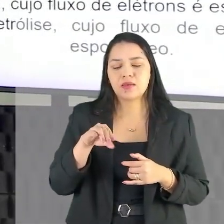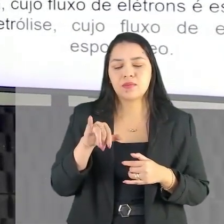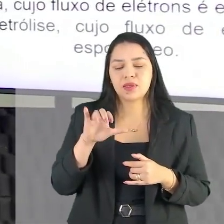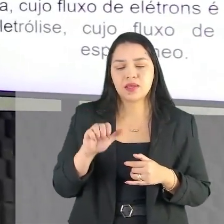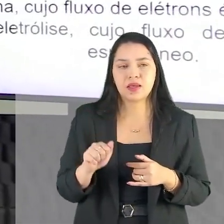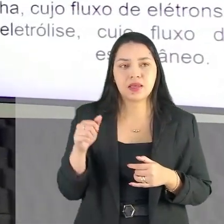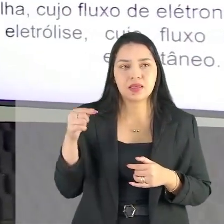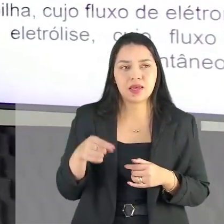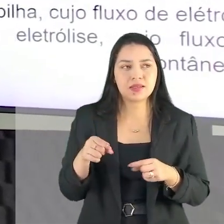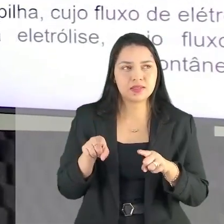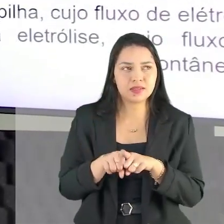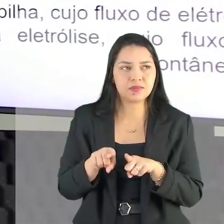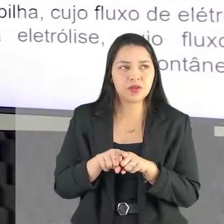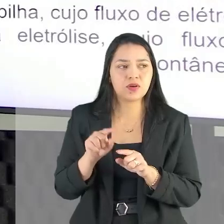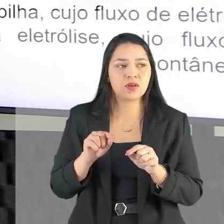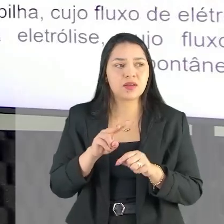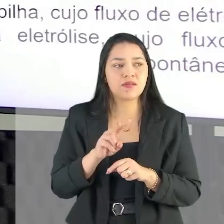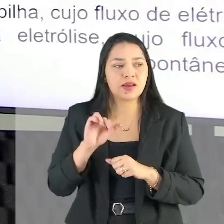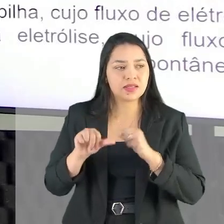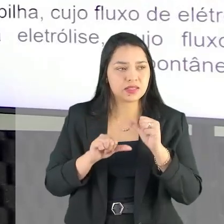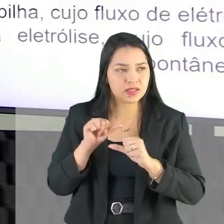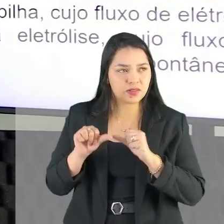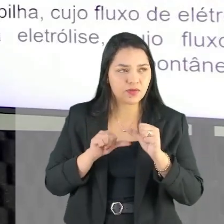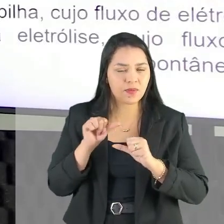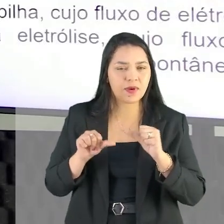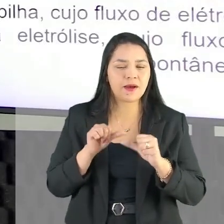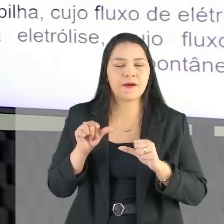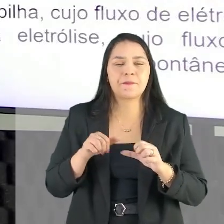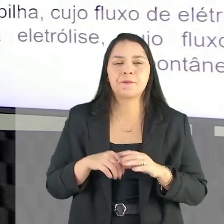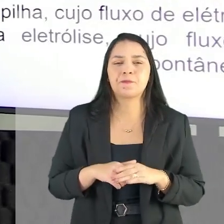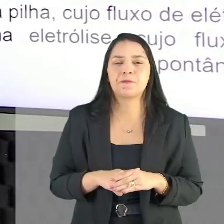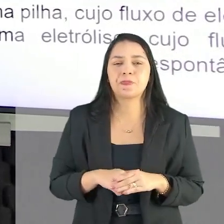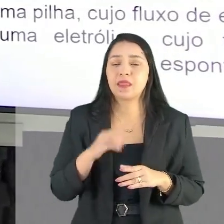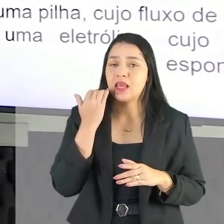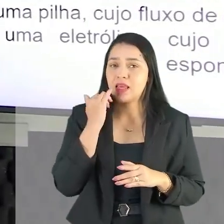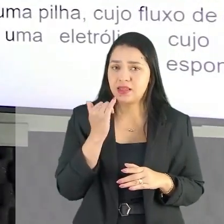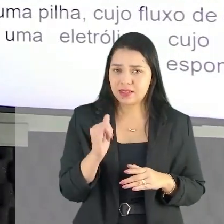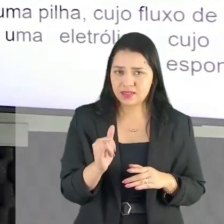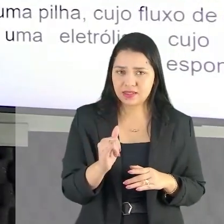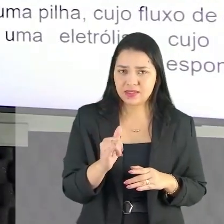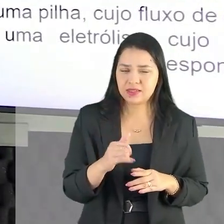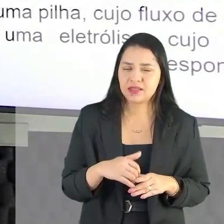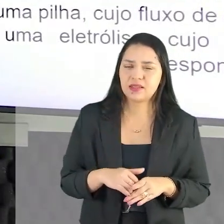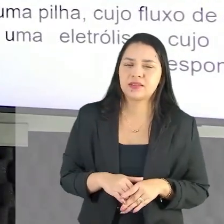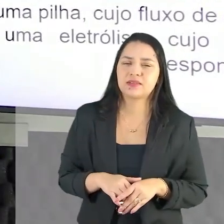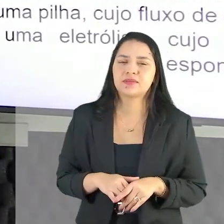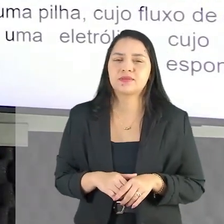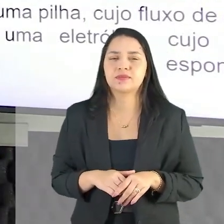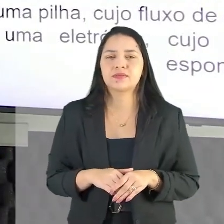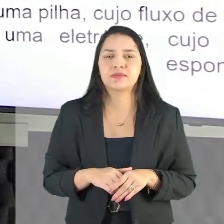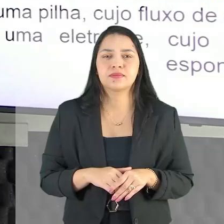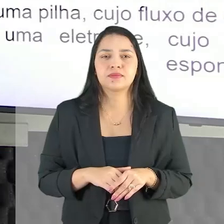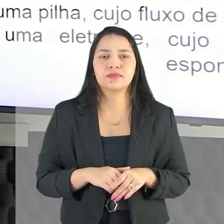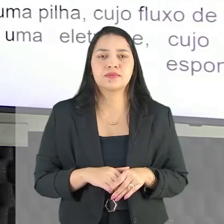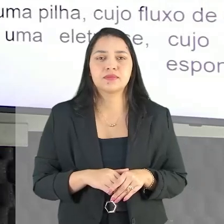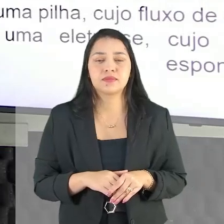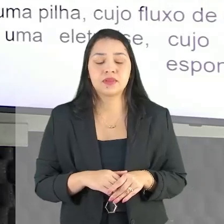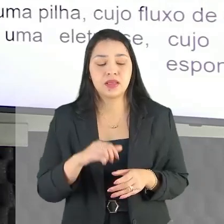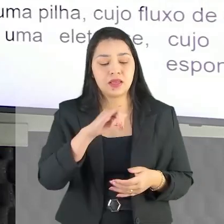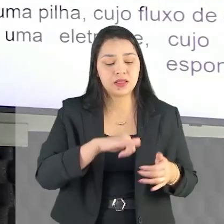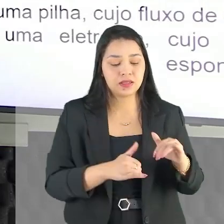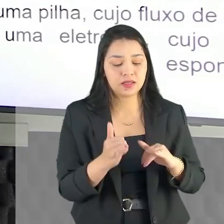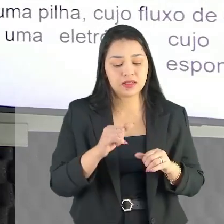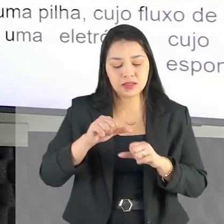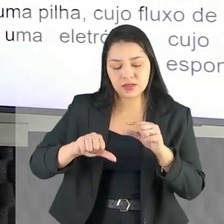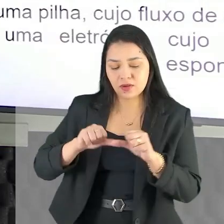e essa energia vai se transformar em energia elétrica. Energia química